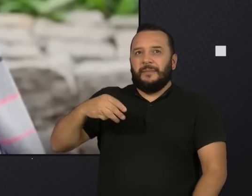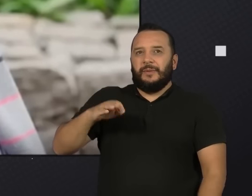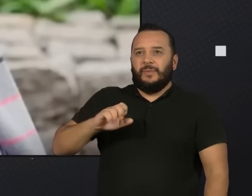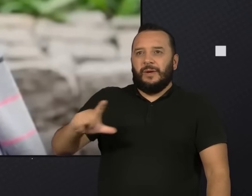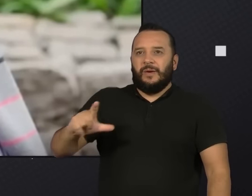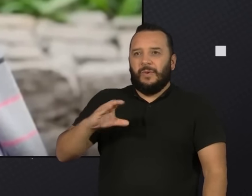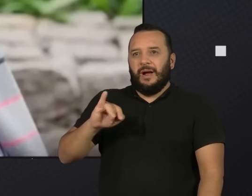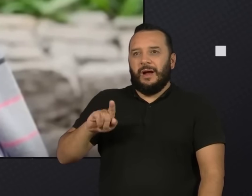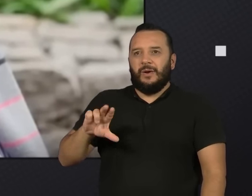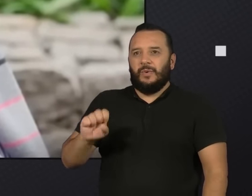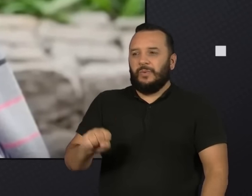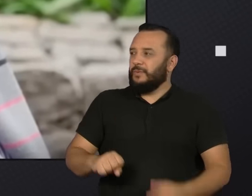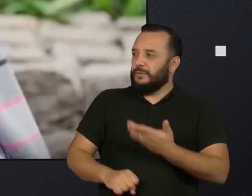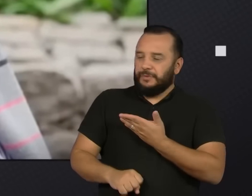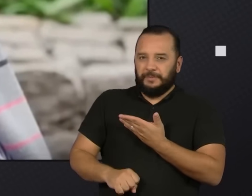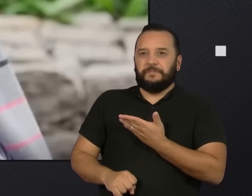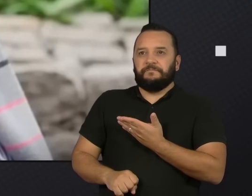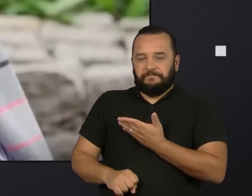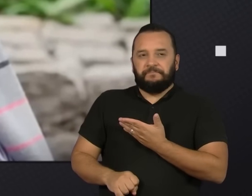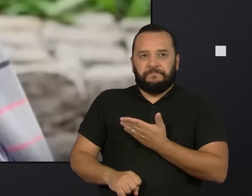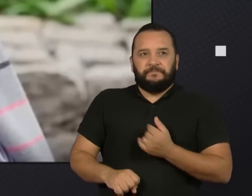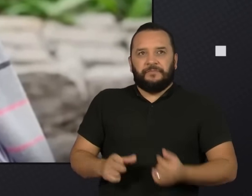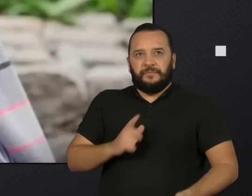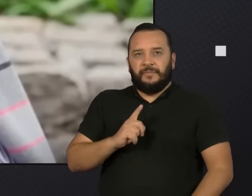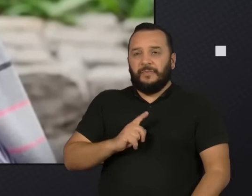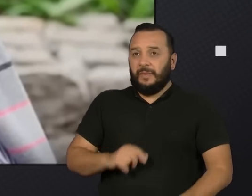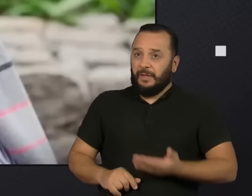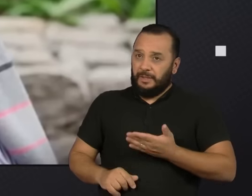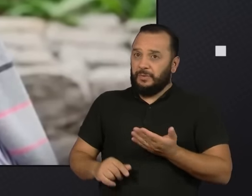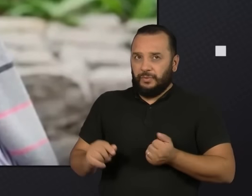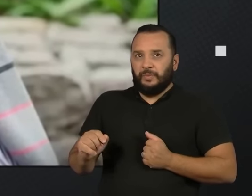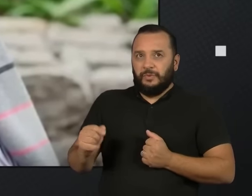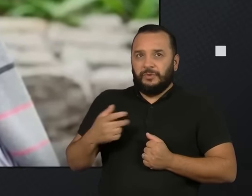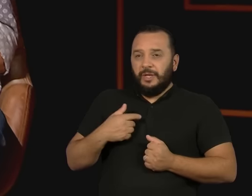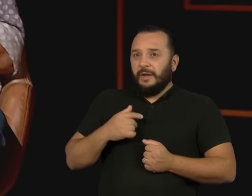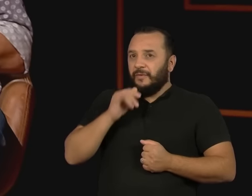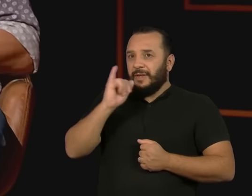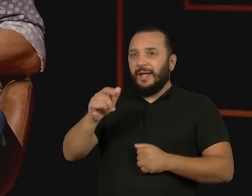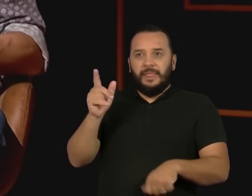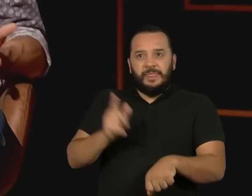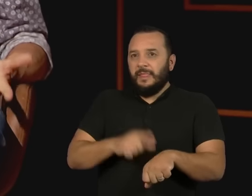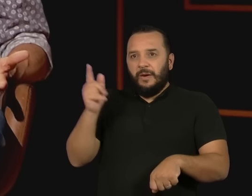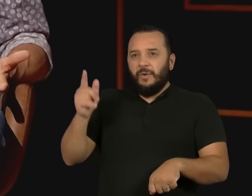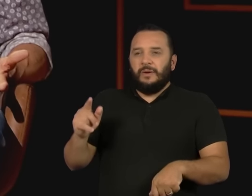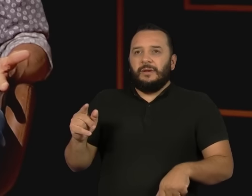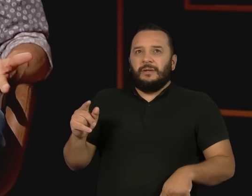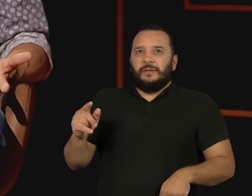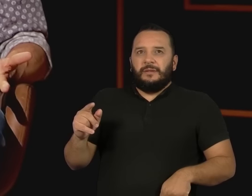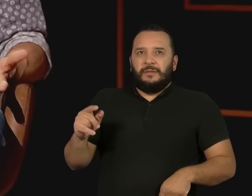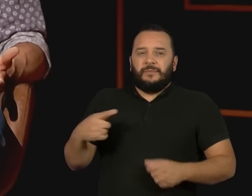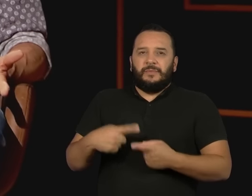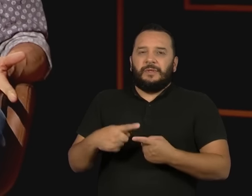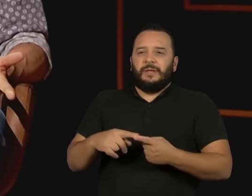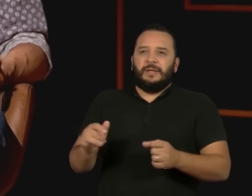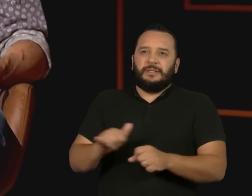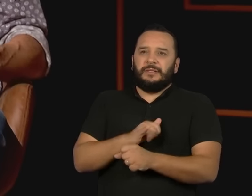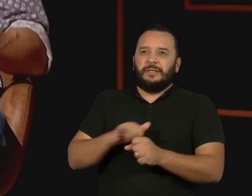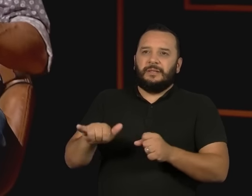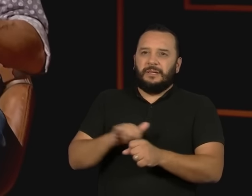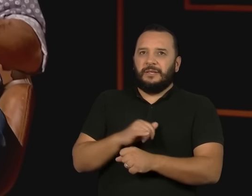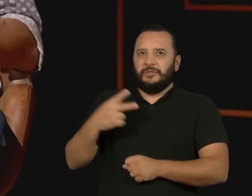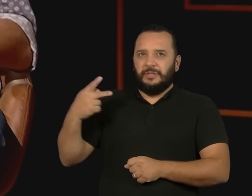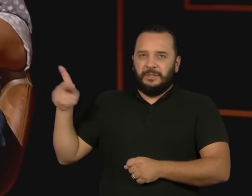isso tanto por questões dele, quanto por um método mesmo, né,